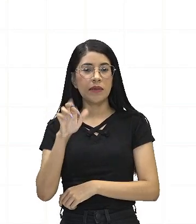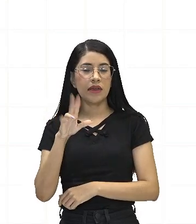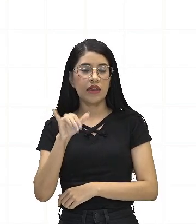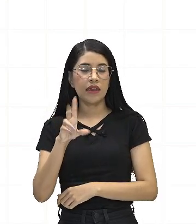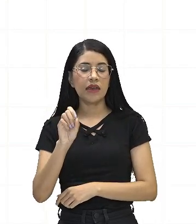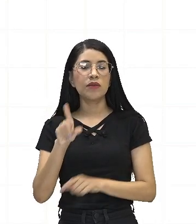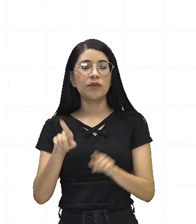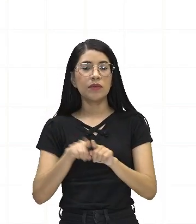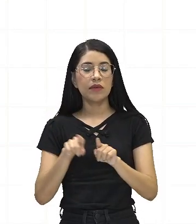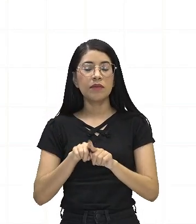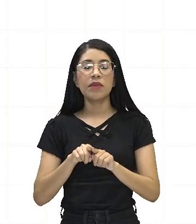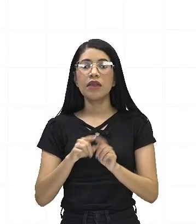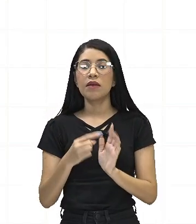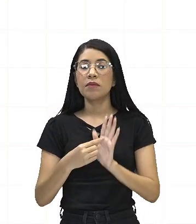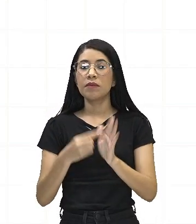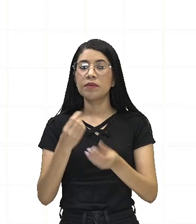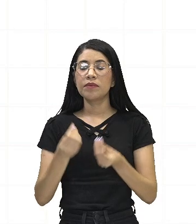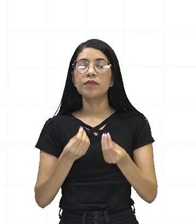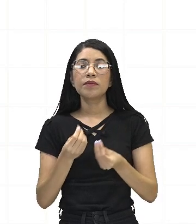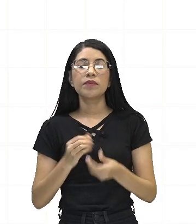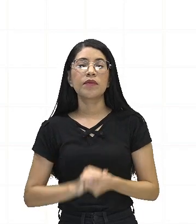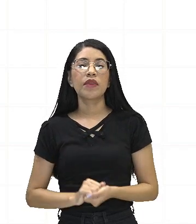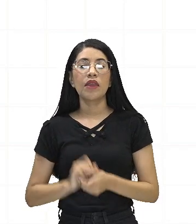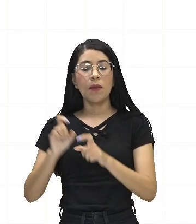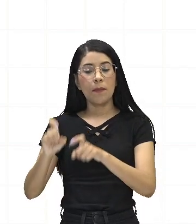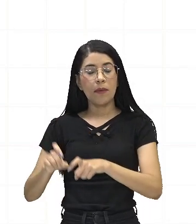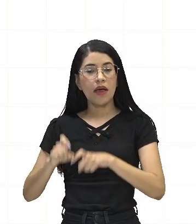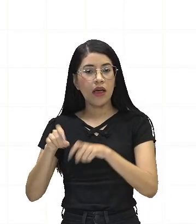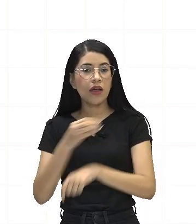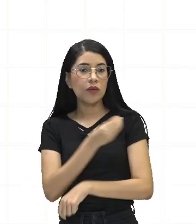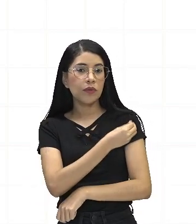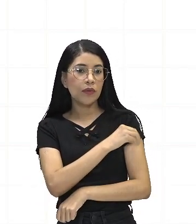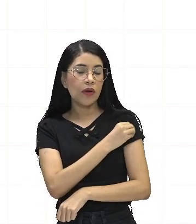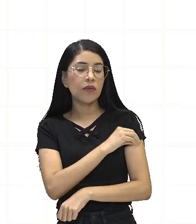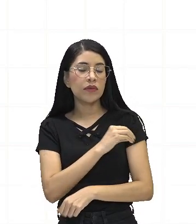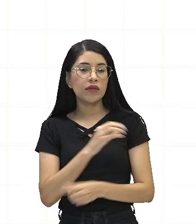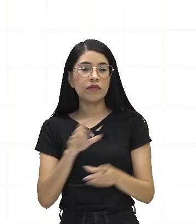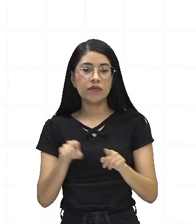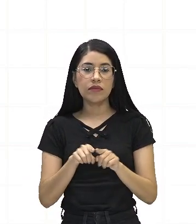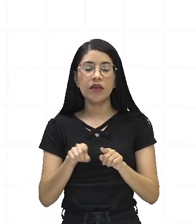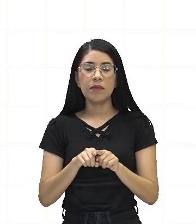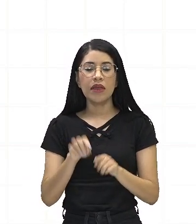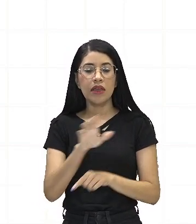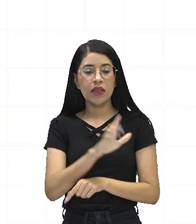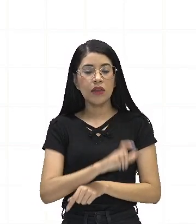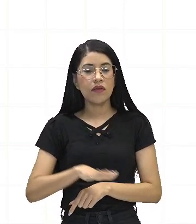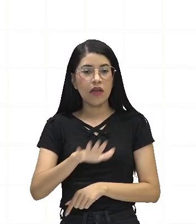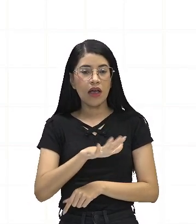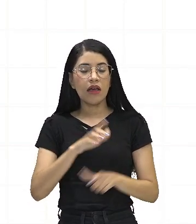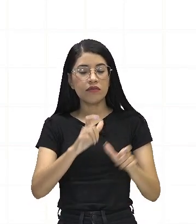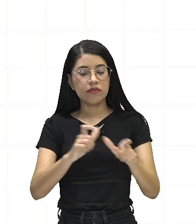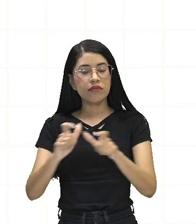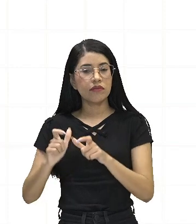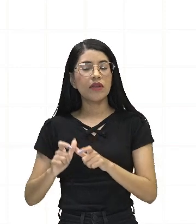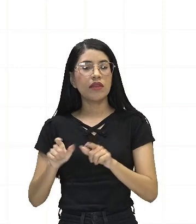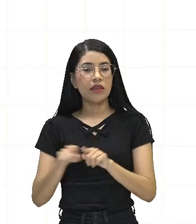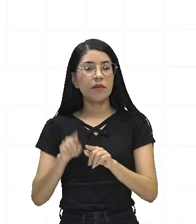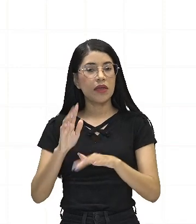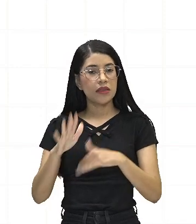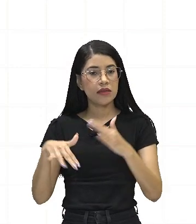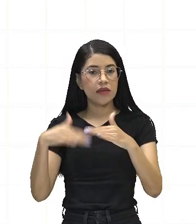destacam-se aí pelo cultivo do algodão. Então, algumas regiões que também passam a se desenvolver, algumas regiões que a